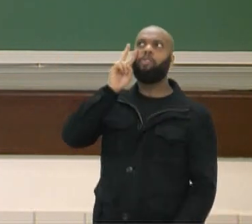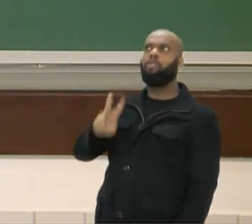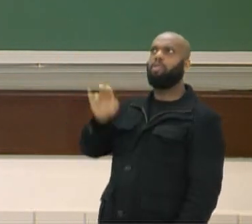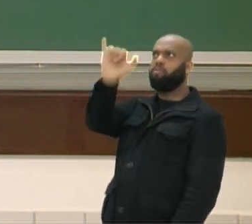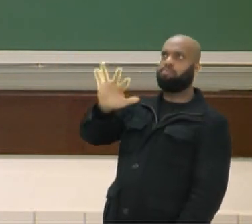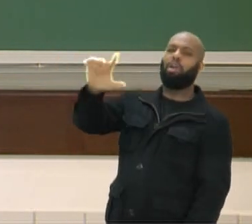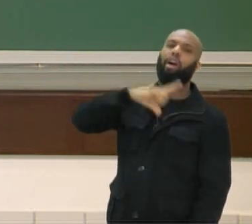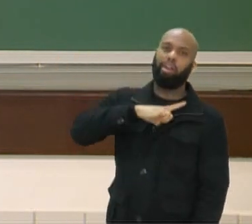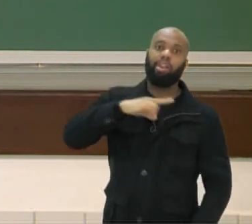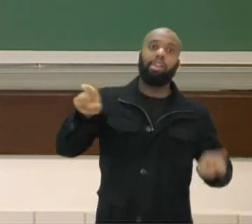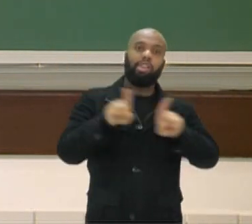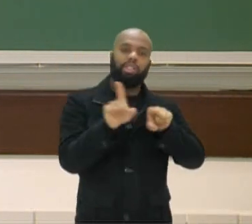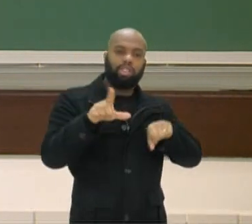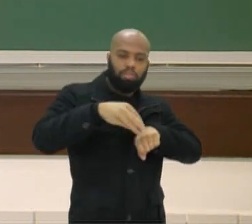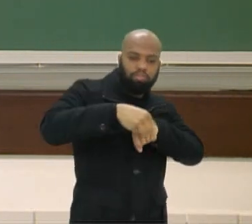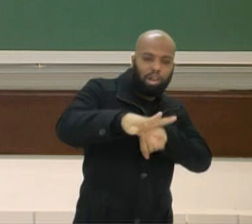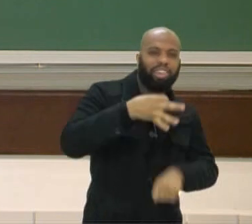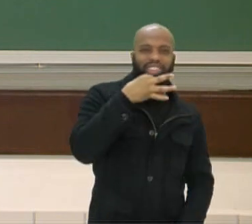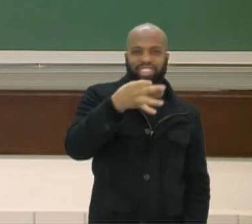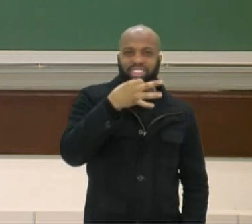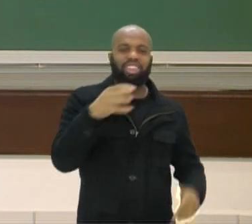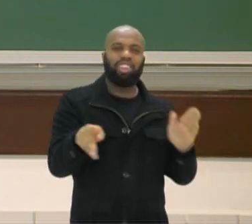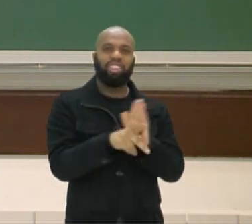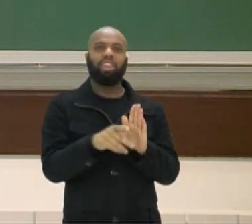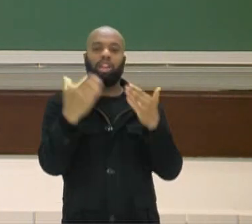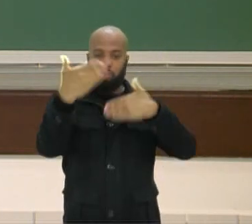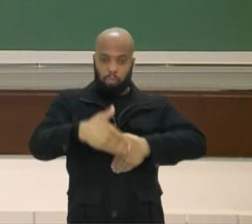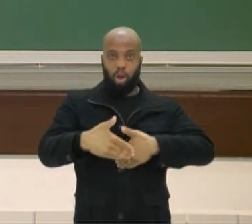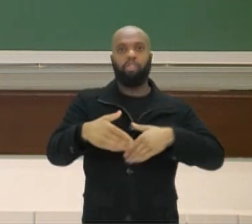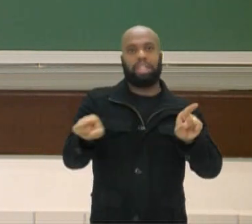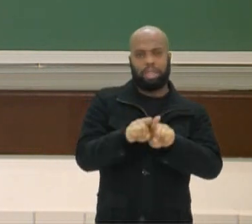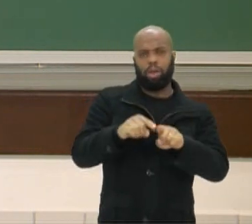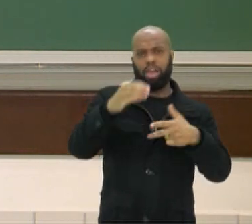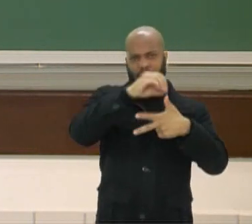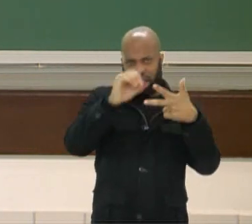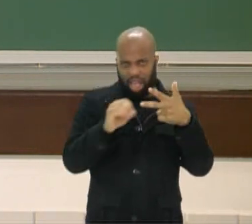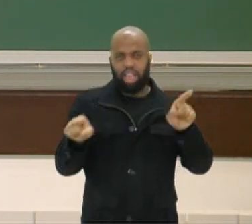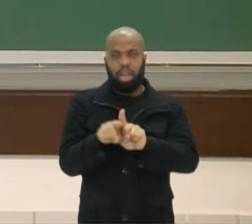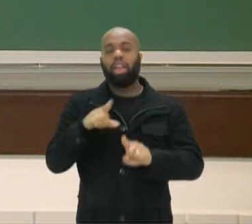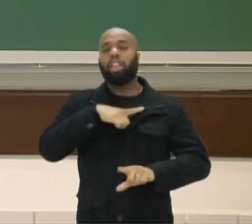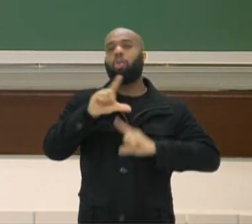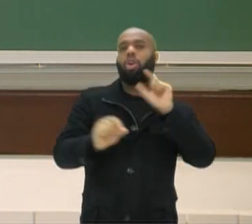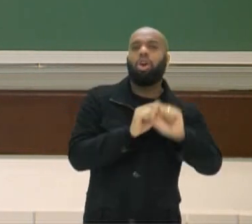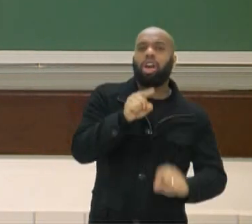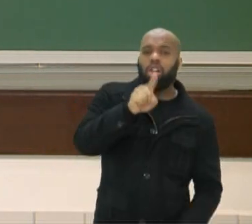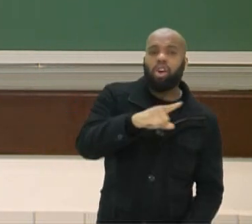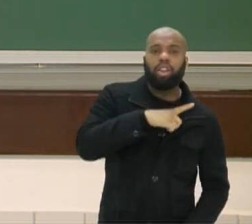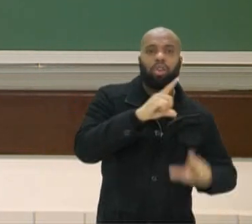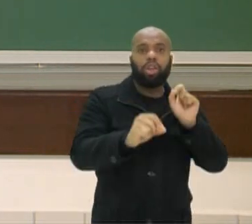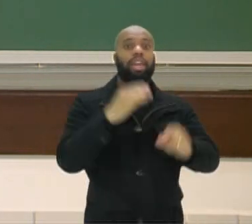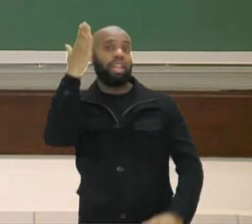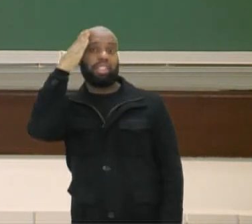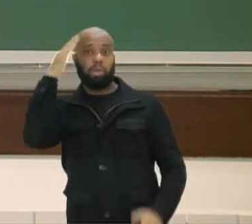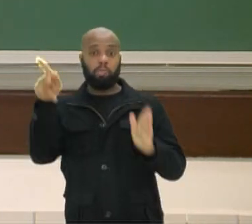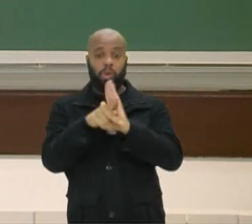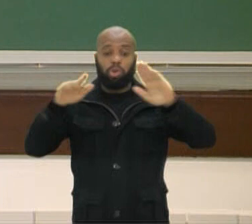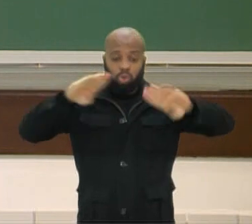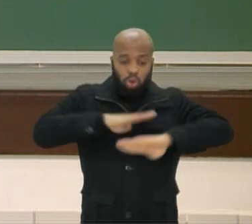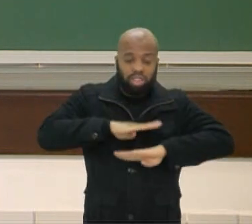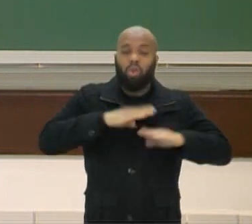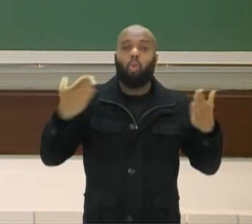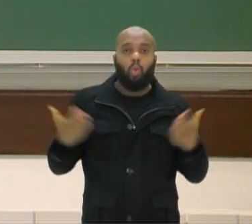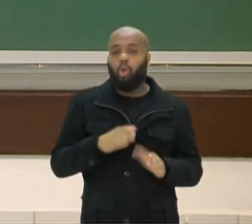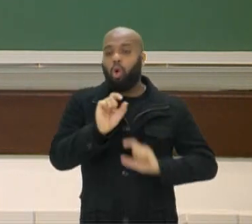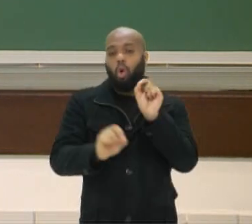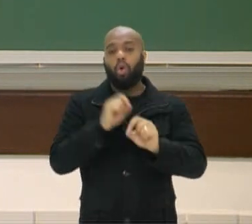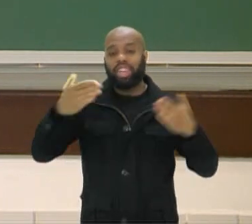das dicas para as provas de vestibular e Enem de um modo geral, é você estar a par da situação atual. O que o